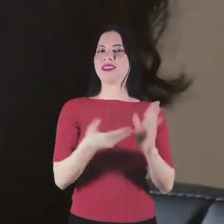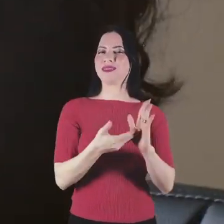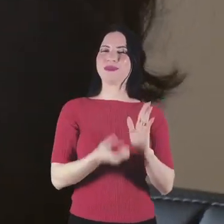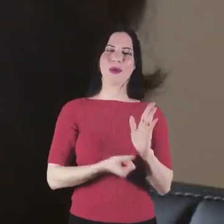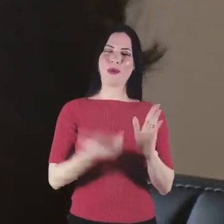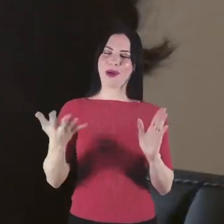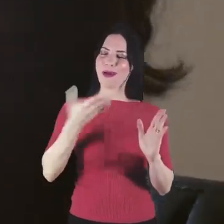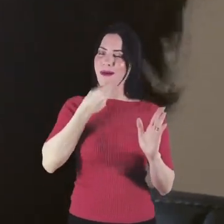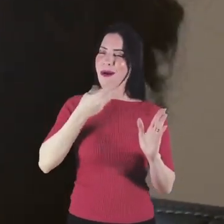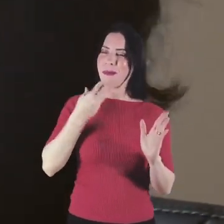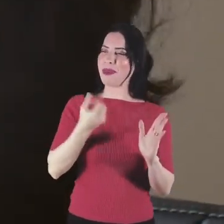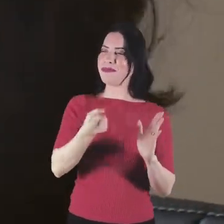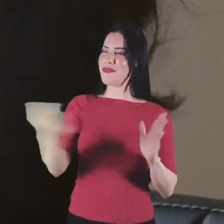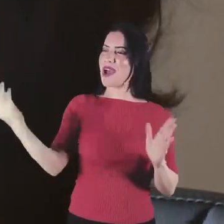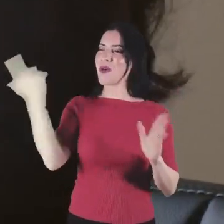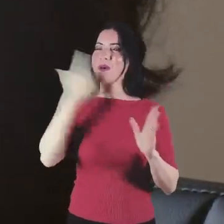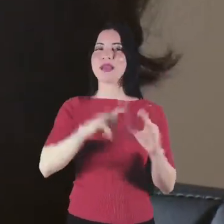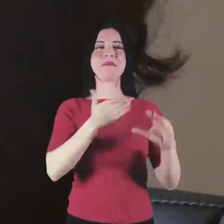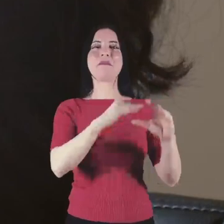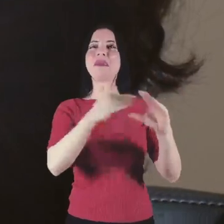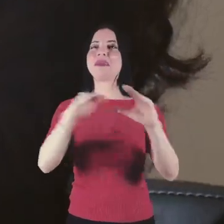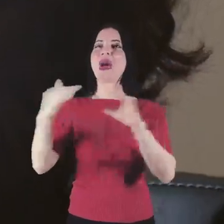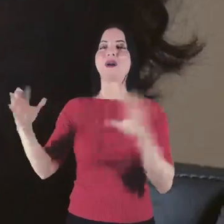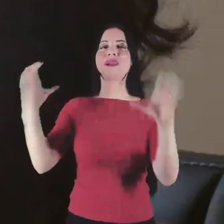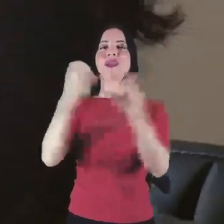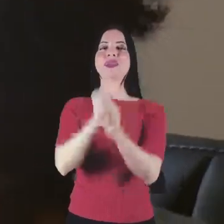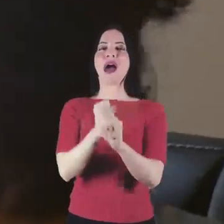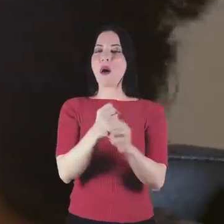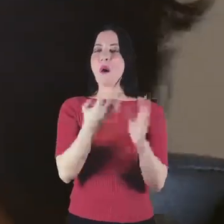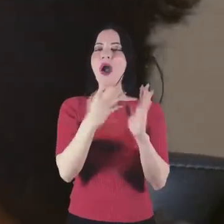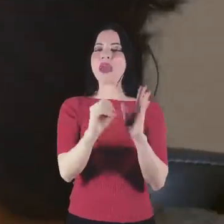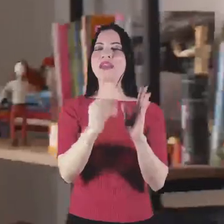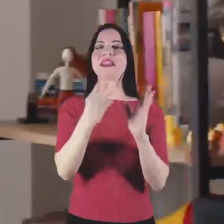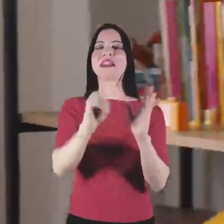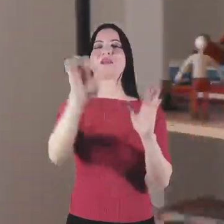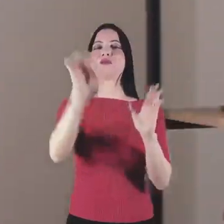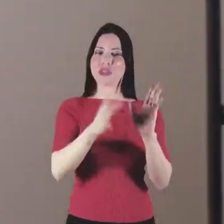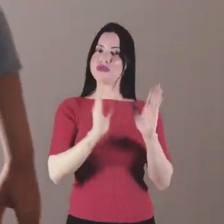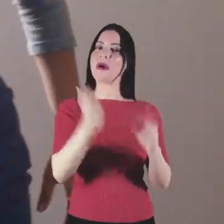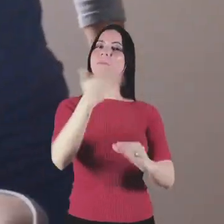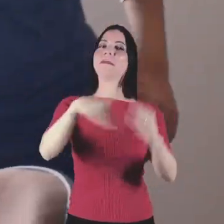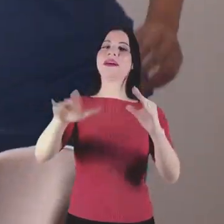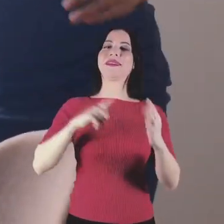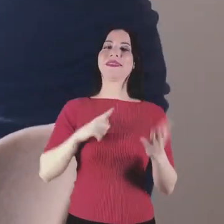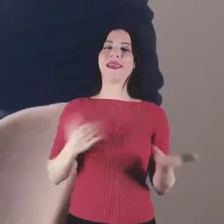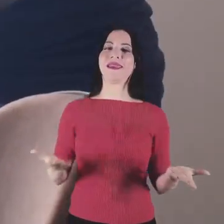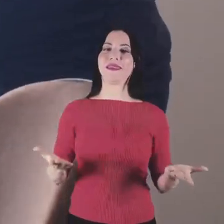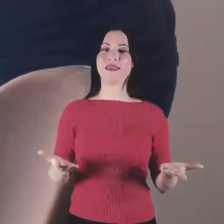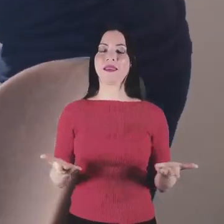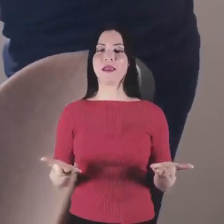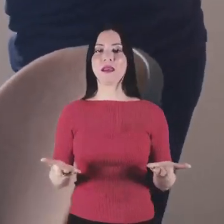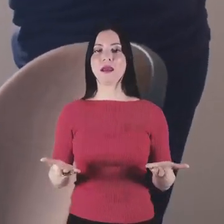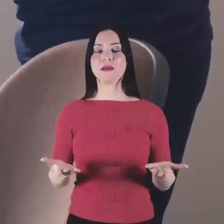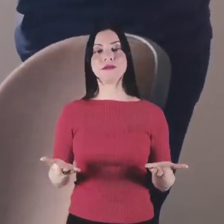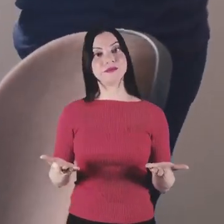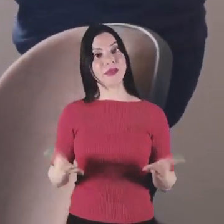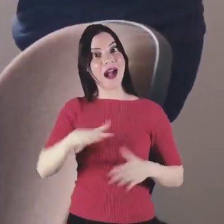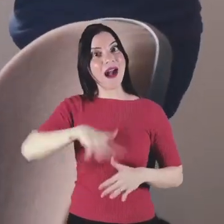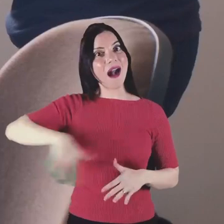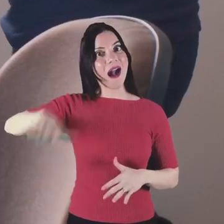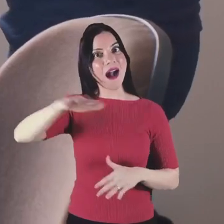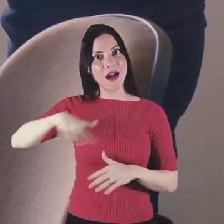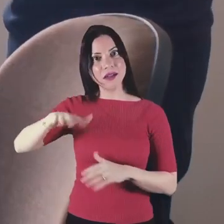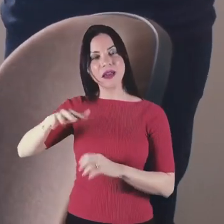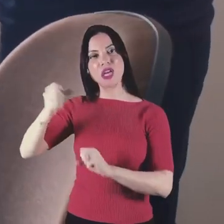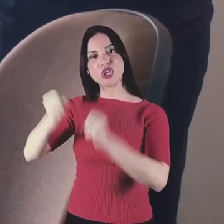os homens saem mandando ali, com 30, 40% preenchendo ali, já estão mandando. Acaba que na indústria